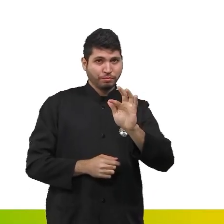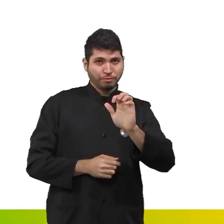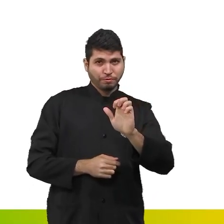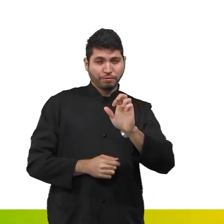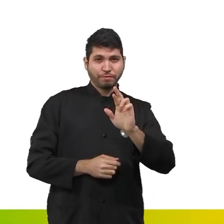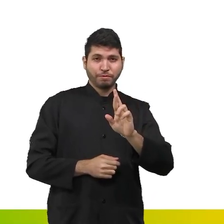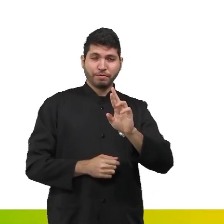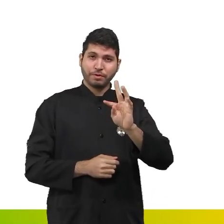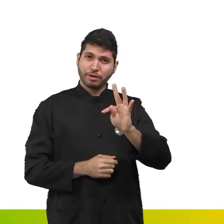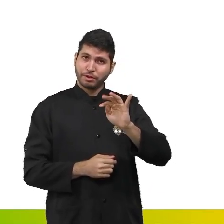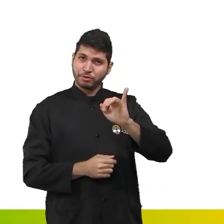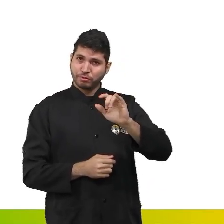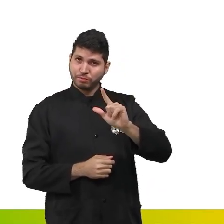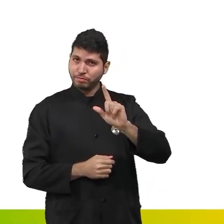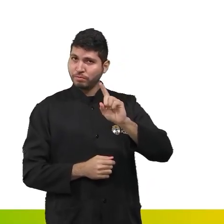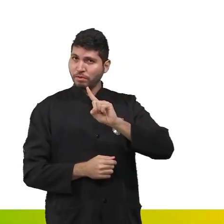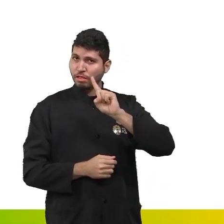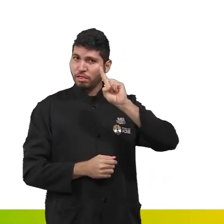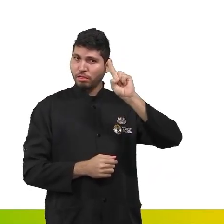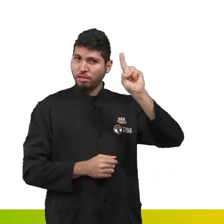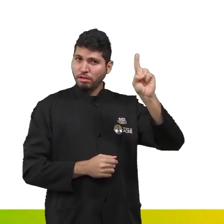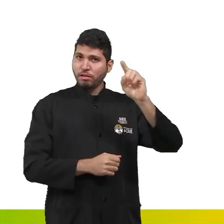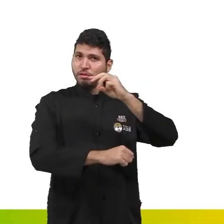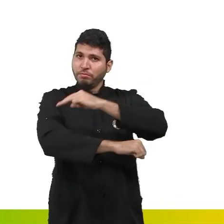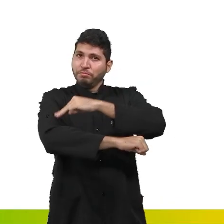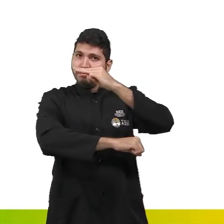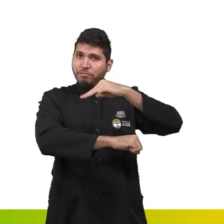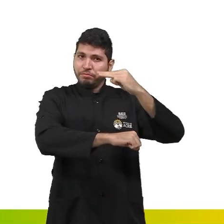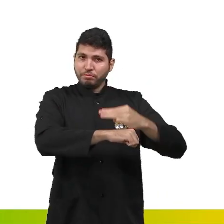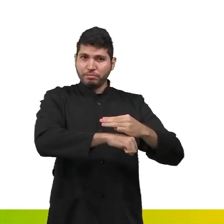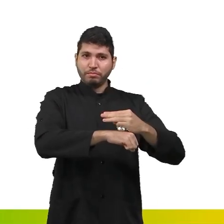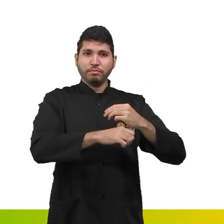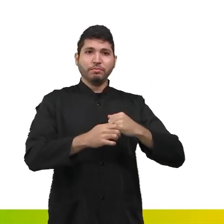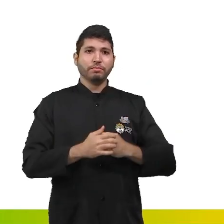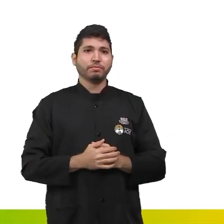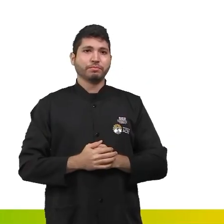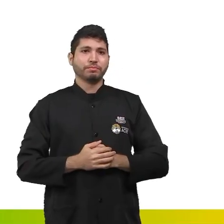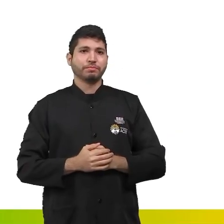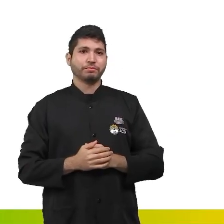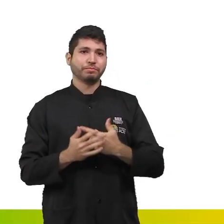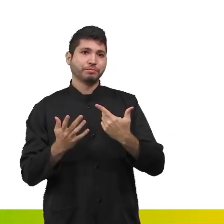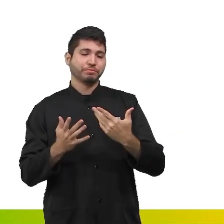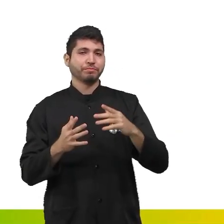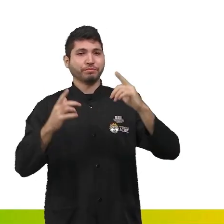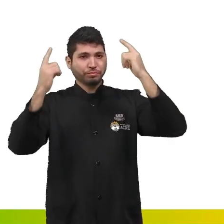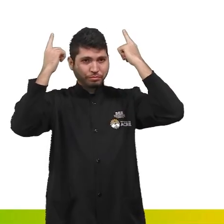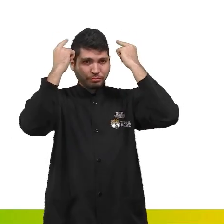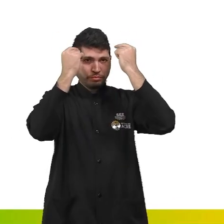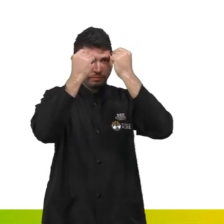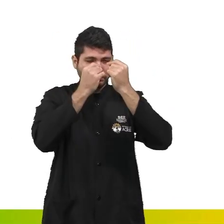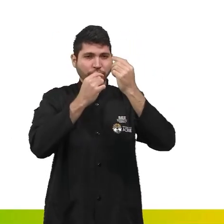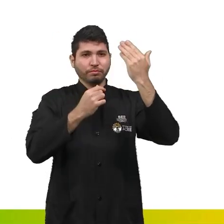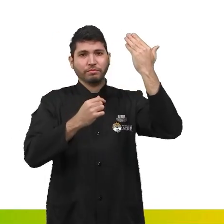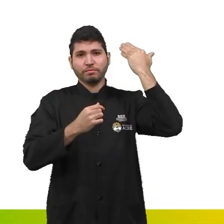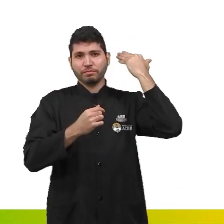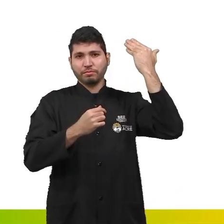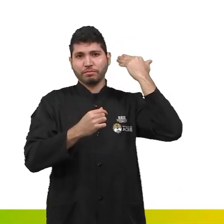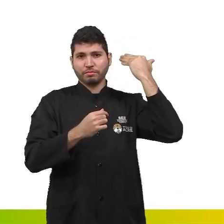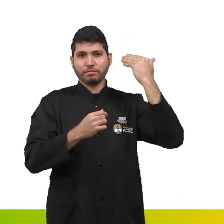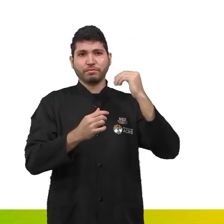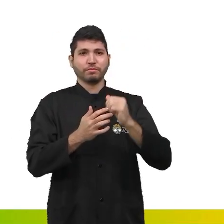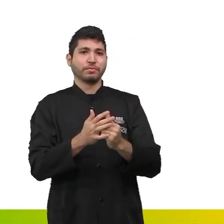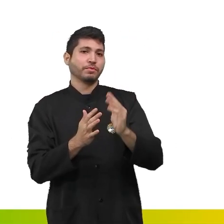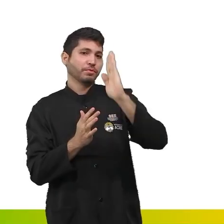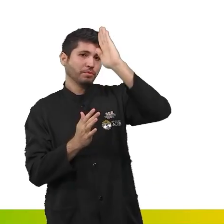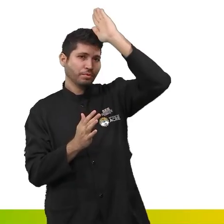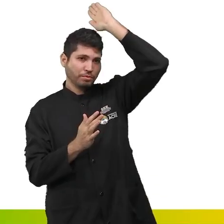Mesopotâmia, não é isso? A Grécia Antiga e Roma Antiga nos trazem o quê? Um grande